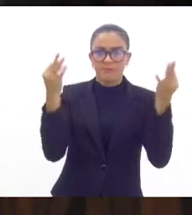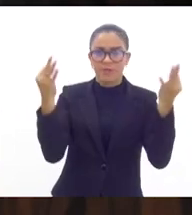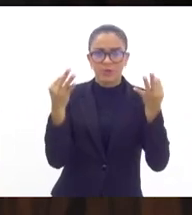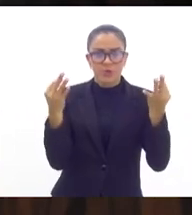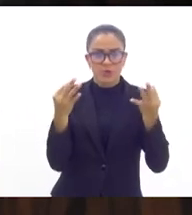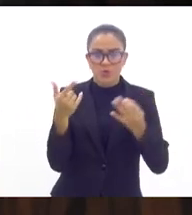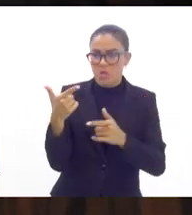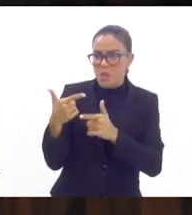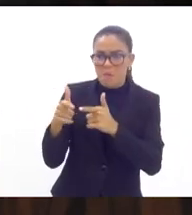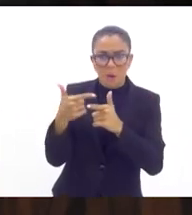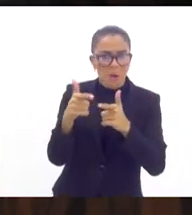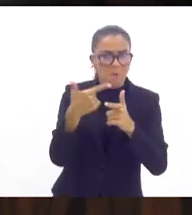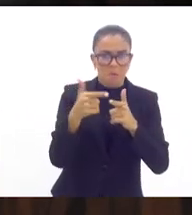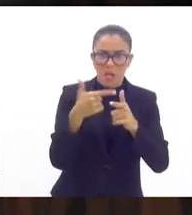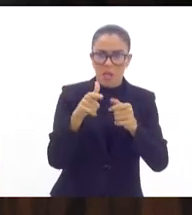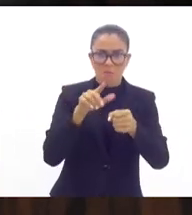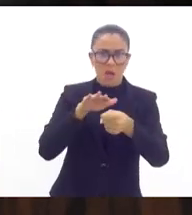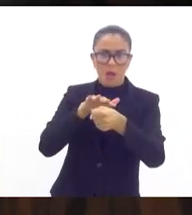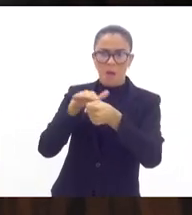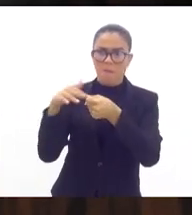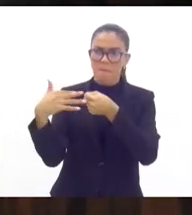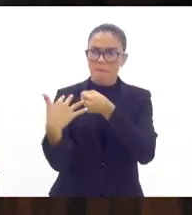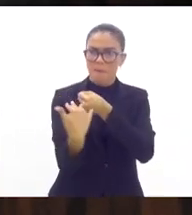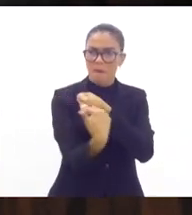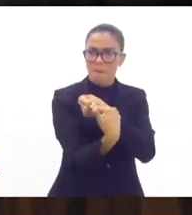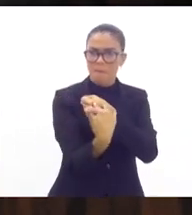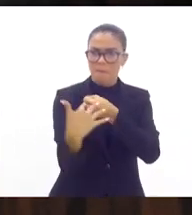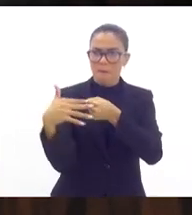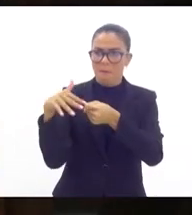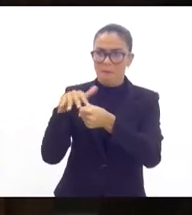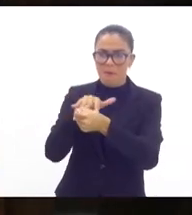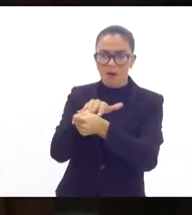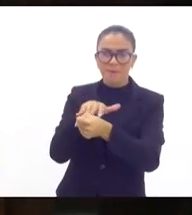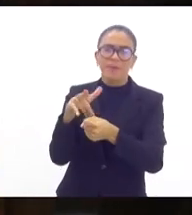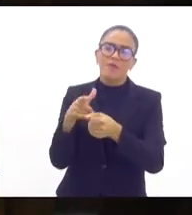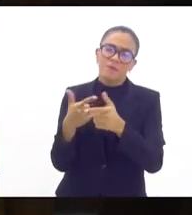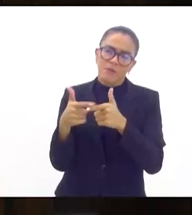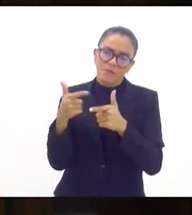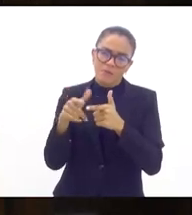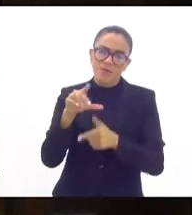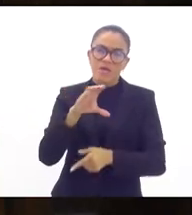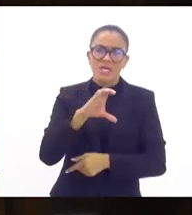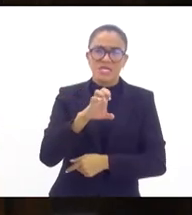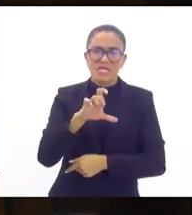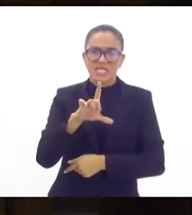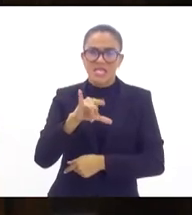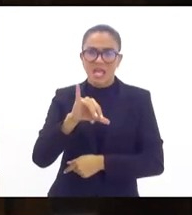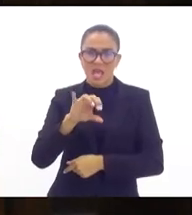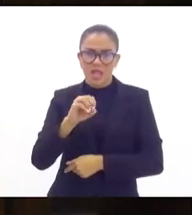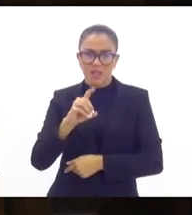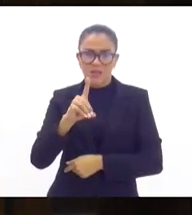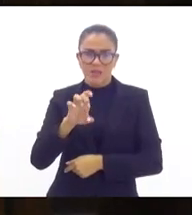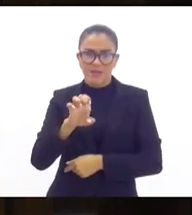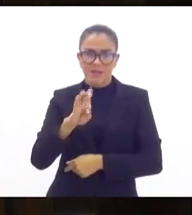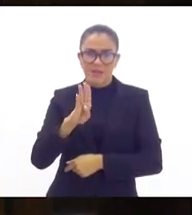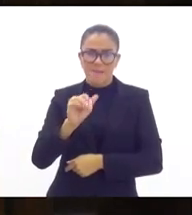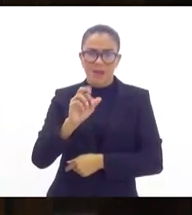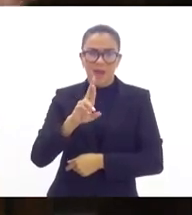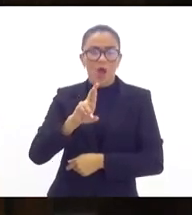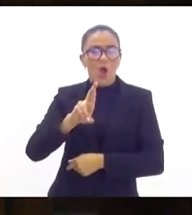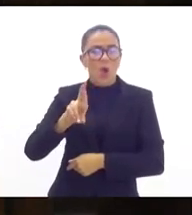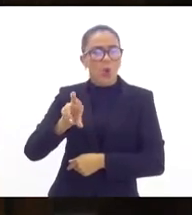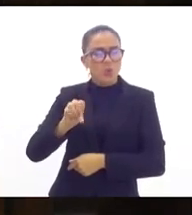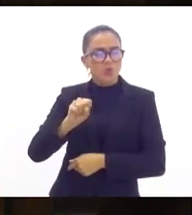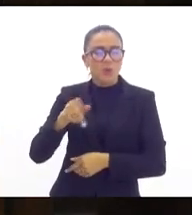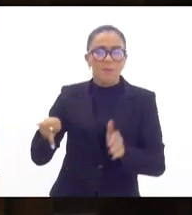não teria esse problema no entorno aí houve o problema do sério de baixo porque realmente é um estádio para teve